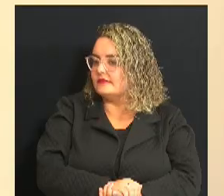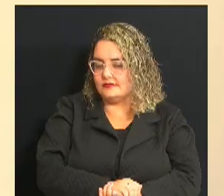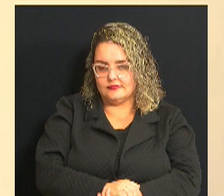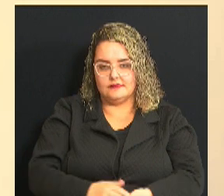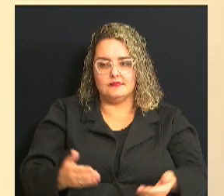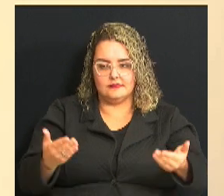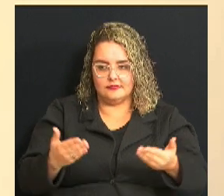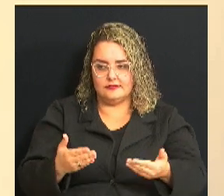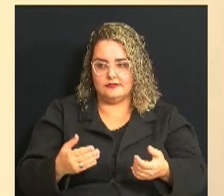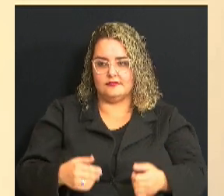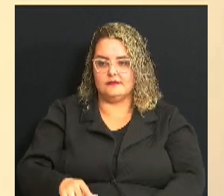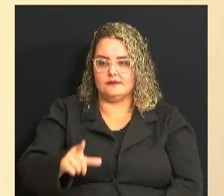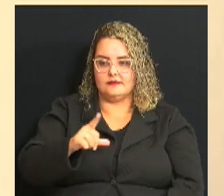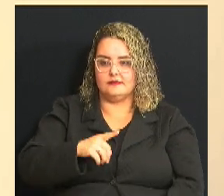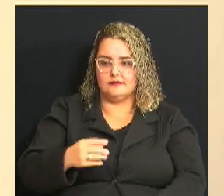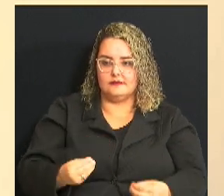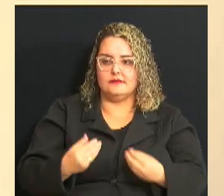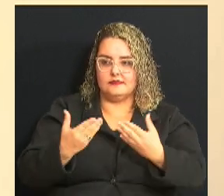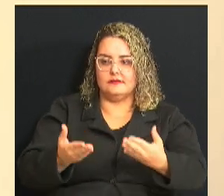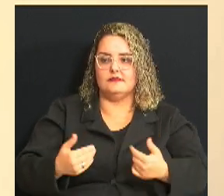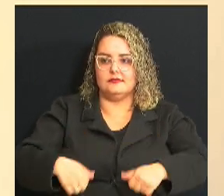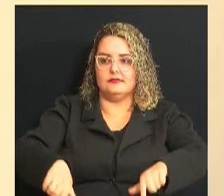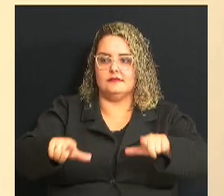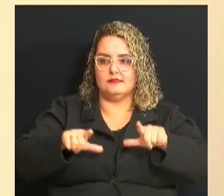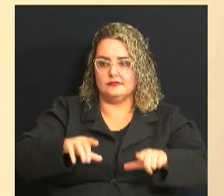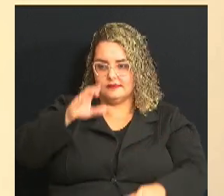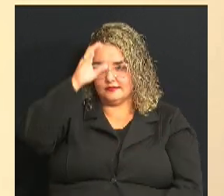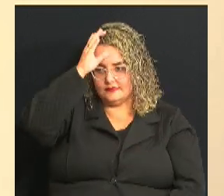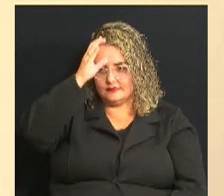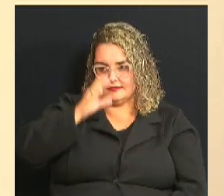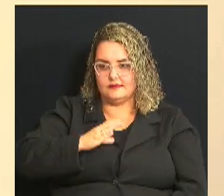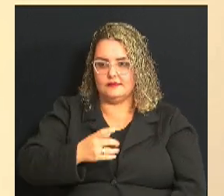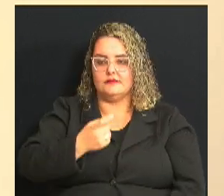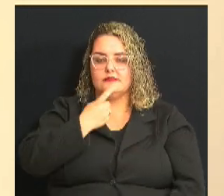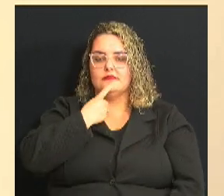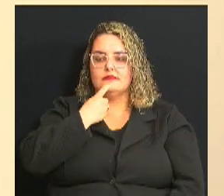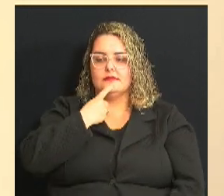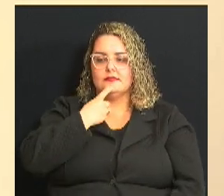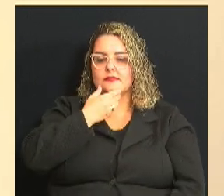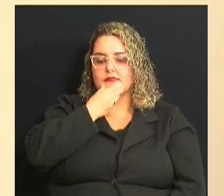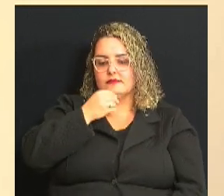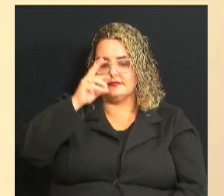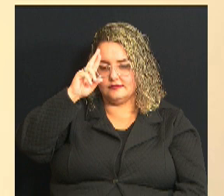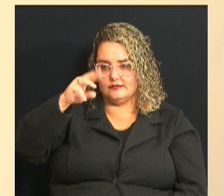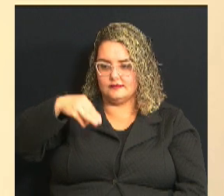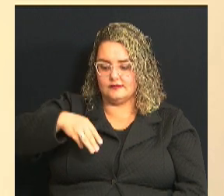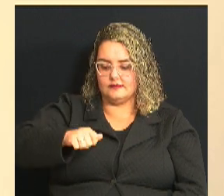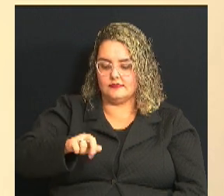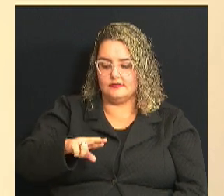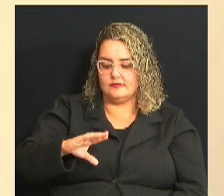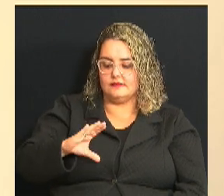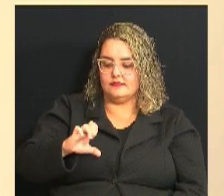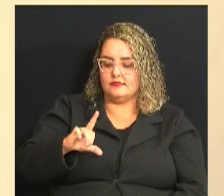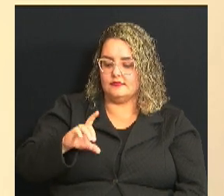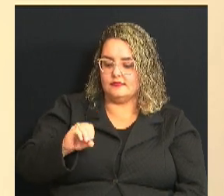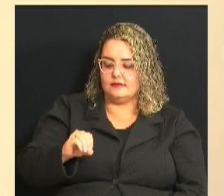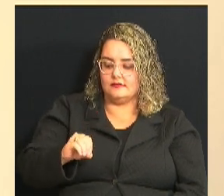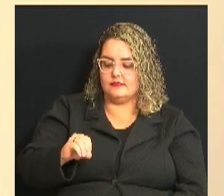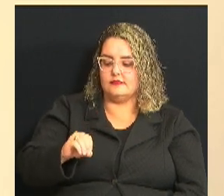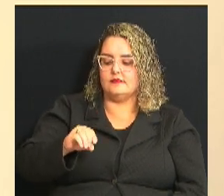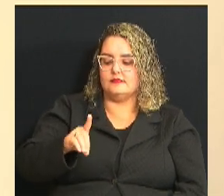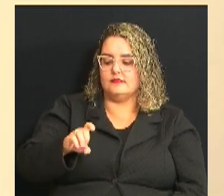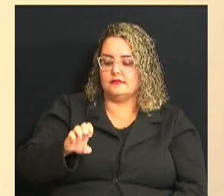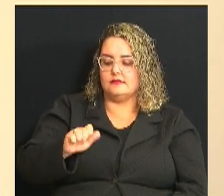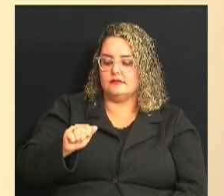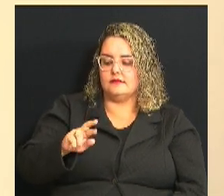Agora teremos a entrega do título de cidadão campineiro ao senhor Marcelo Carvalho de Araújo.